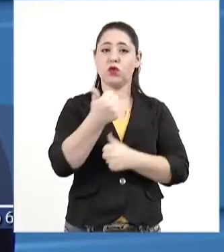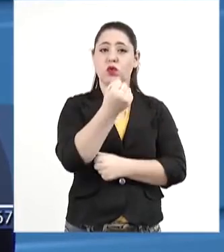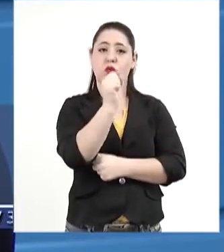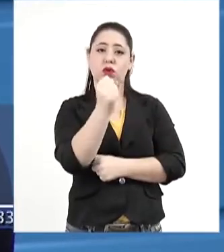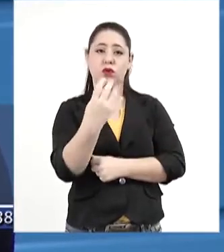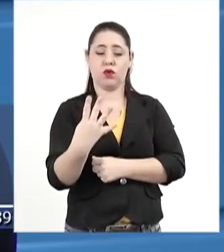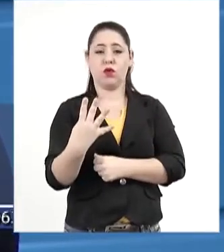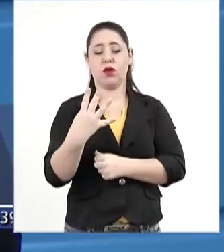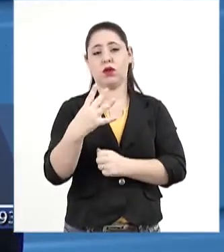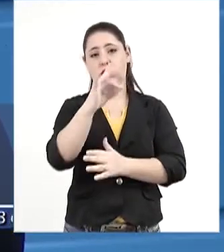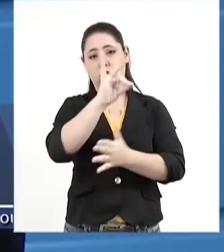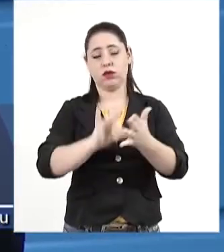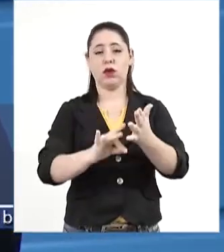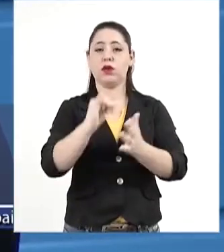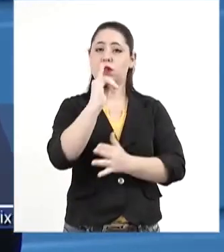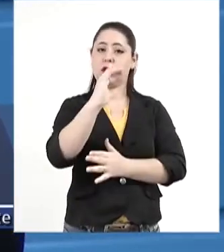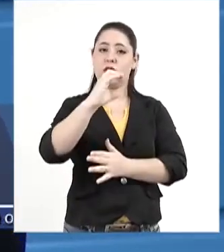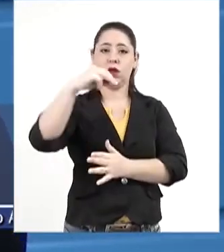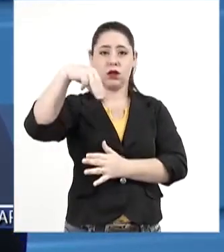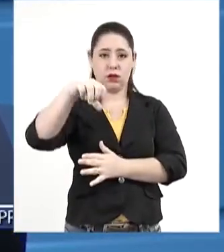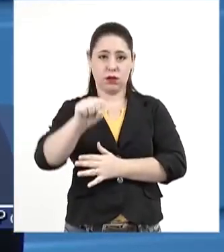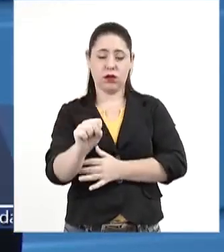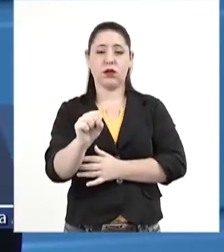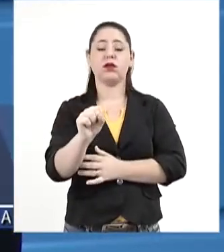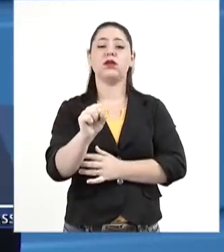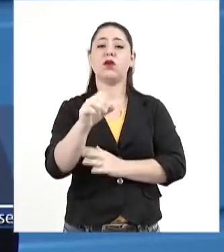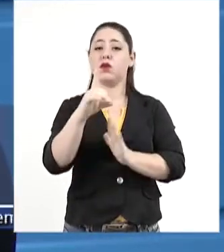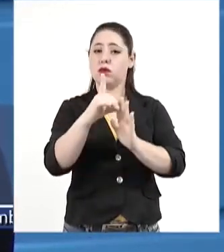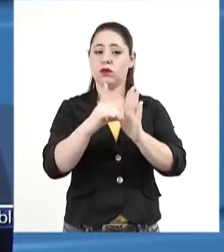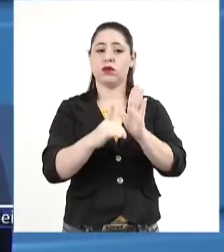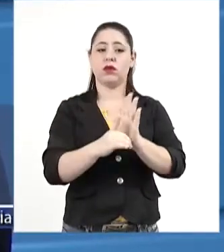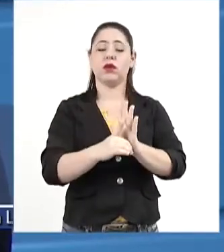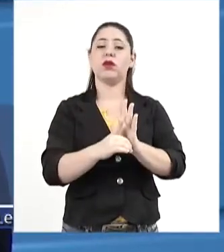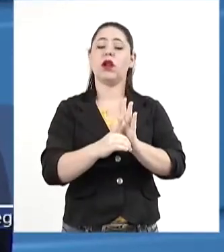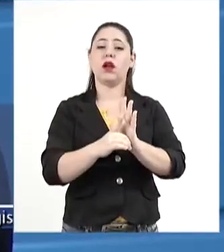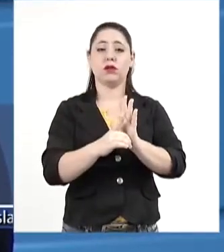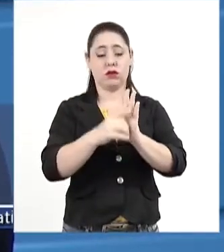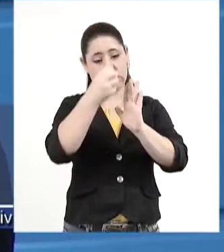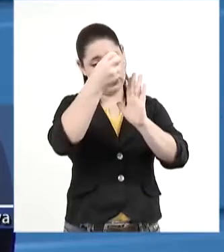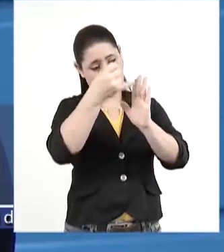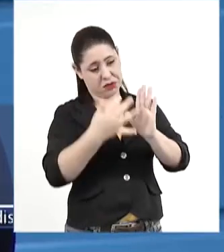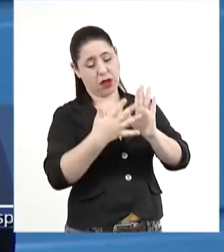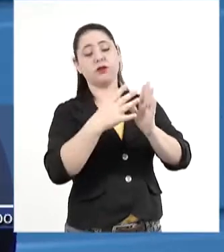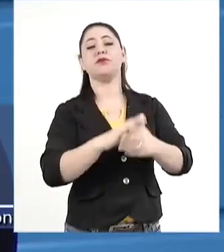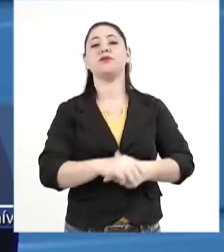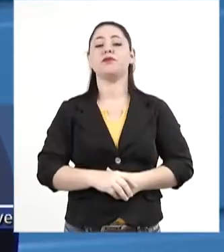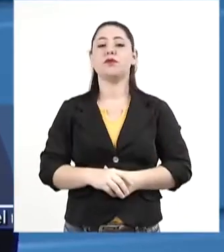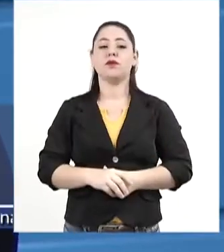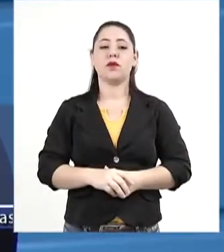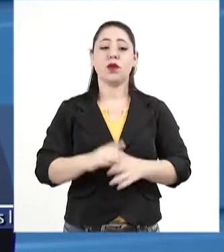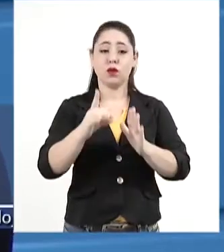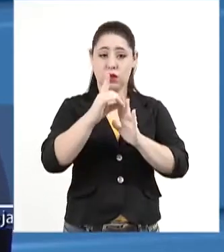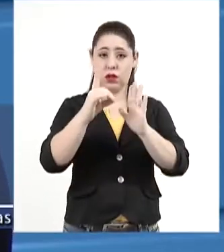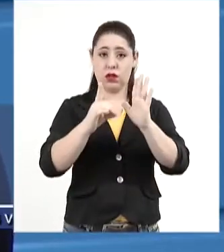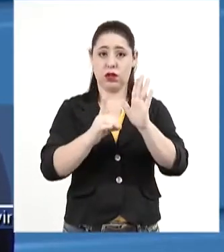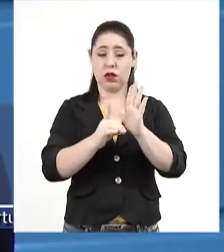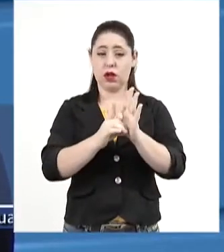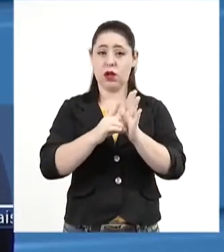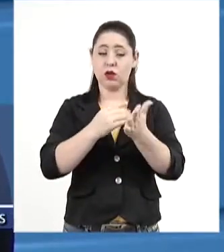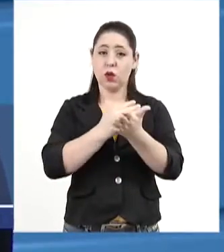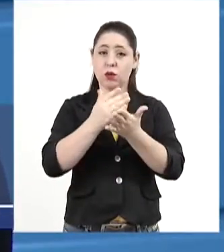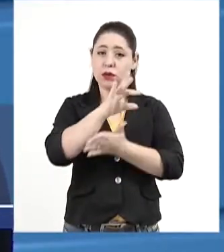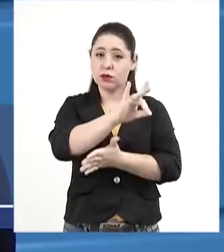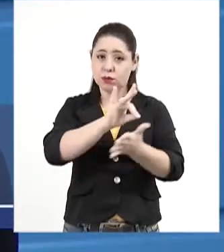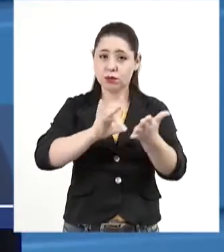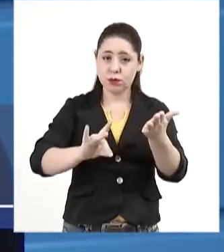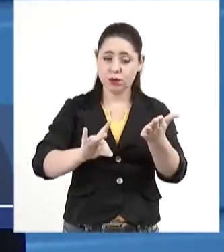do regulamento do ICMS, regido pelo decreto supramencionado. E esse decreto legislativo entra em vigor na